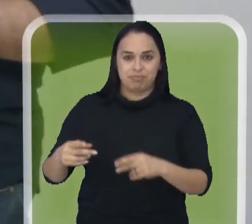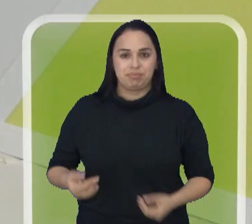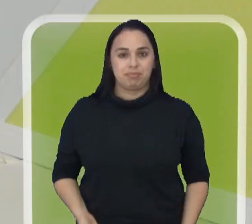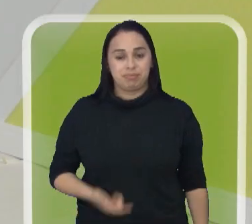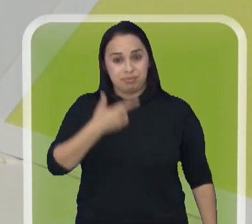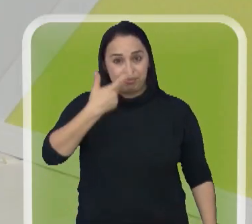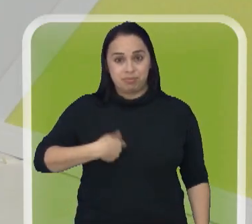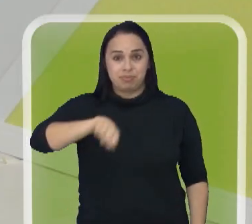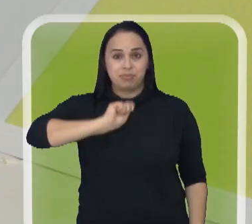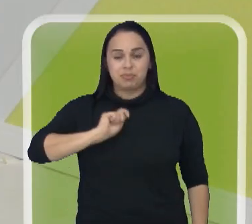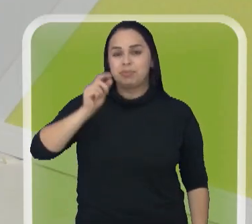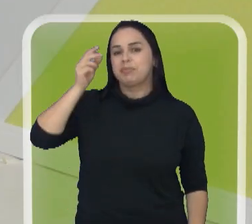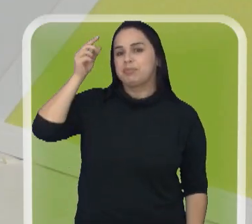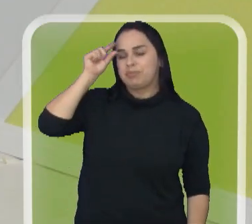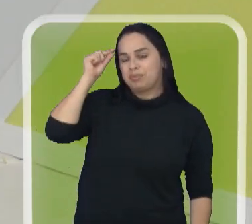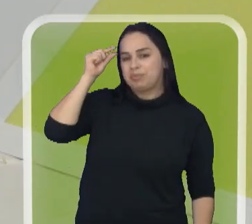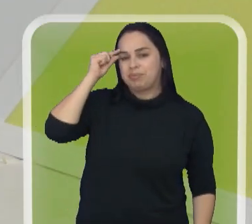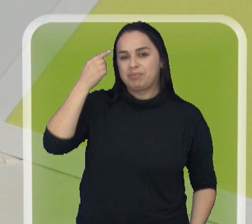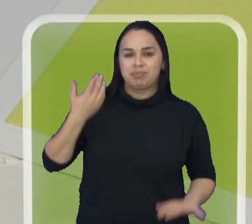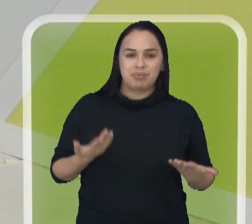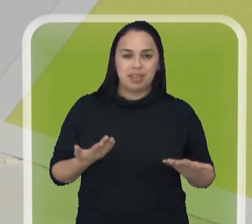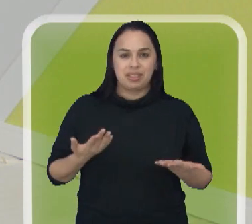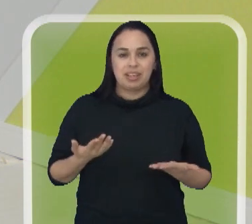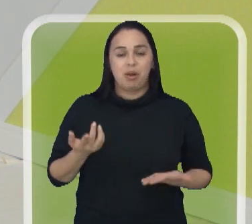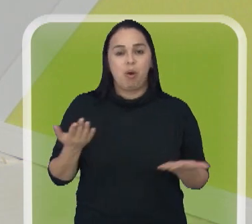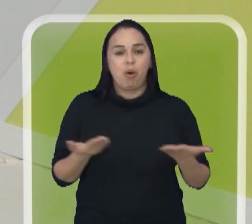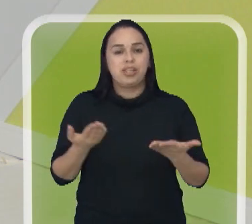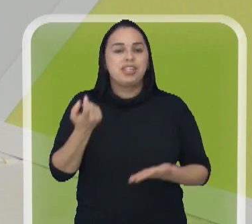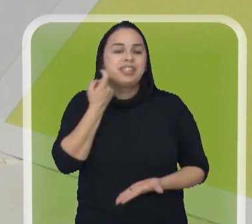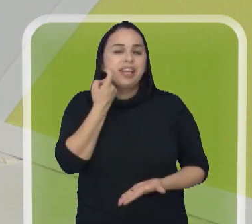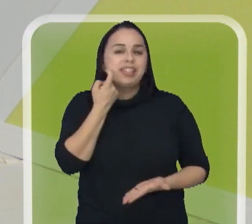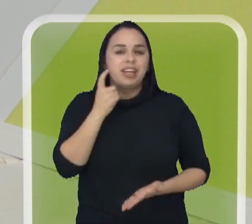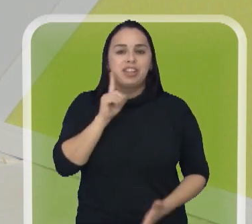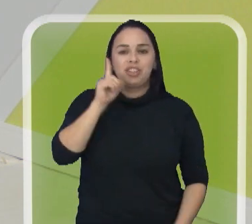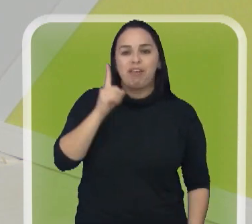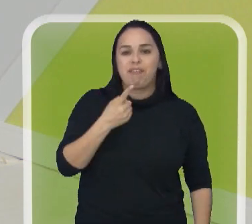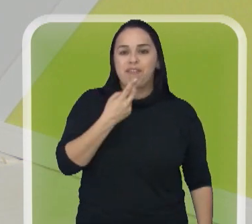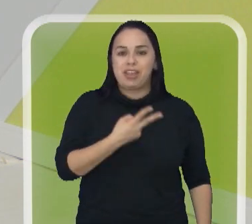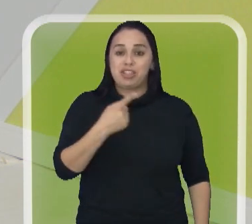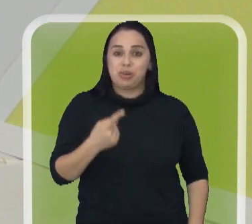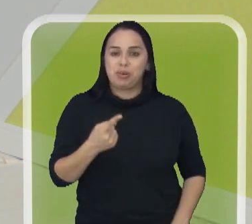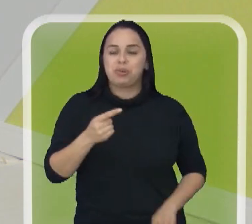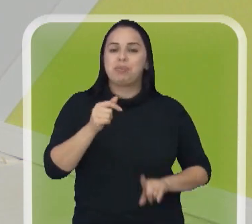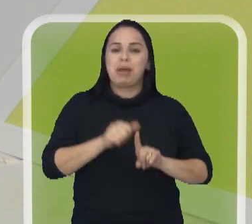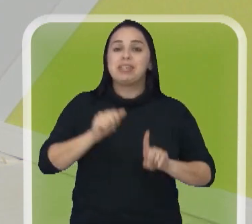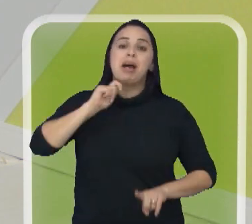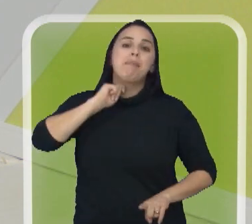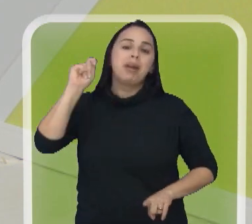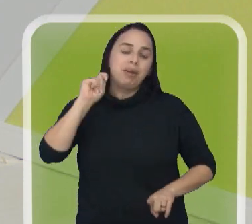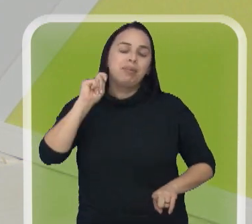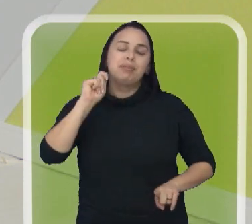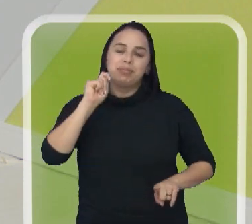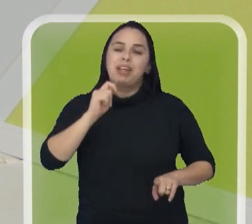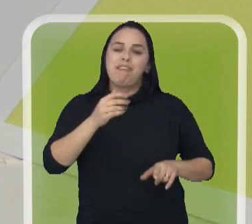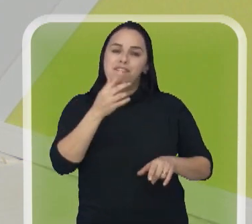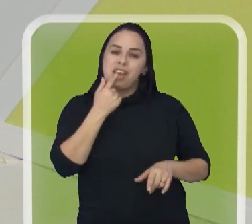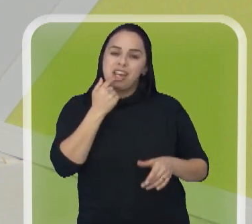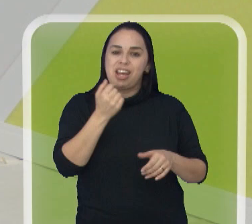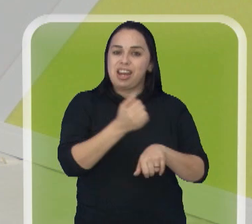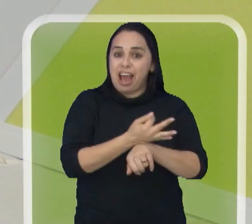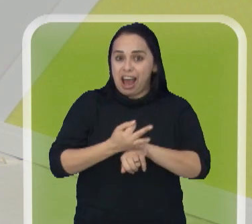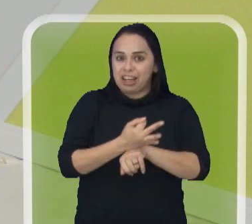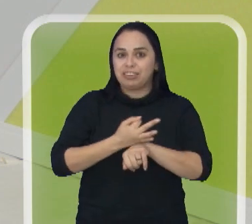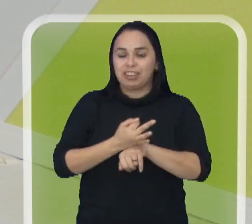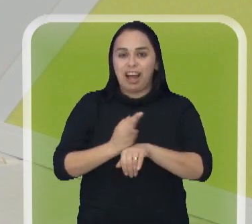youtube.com/câmarasjc. Eu sou o Vieira Júnior, eu vou com vocês nesta sexta-feira, 21 de abril, feriado nacional de Tiradentes, até às 3 da